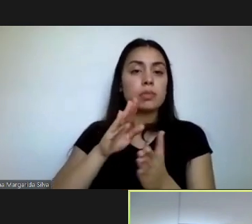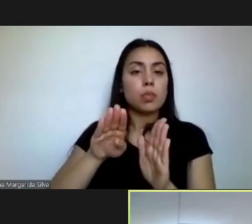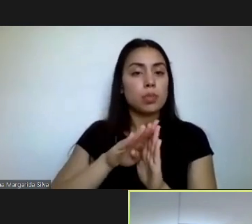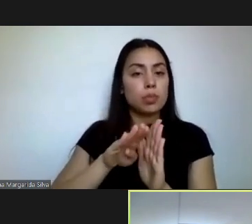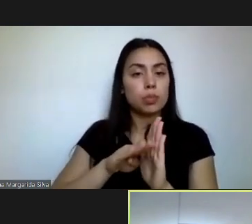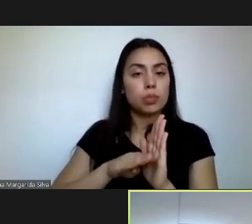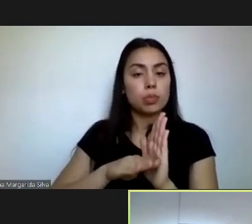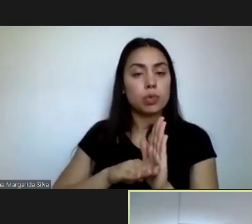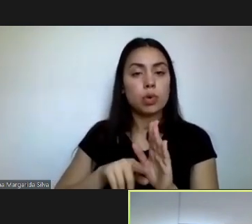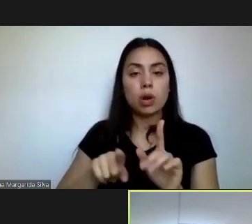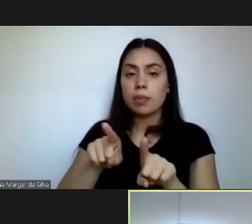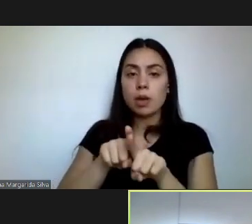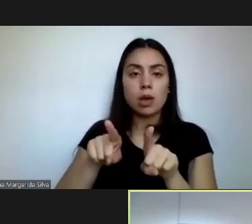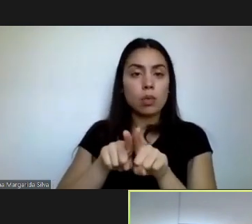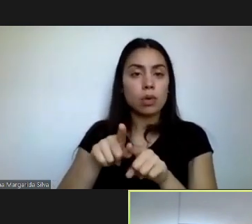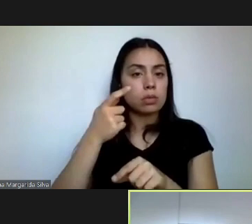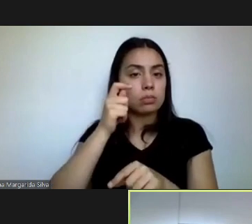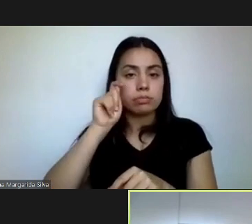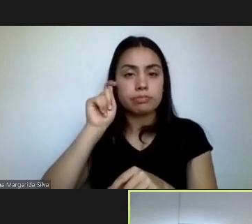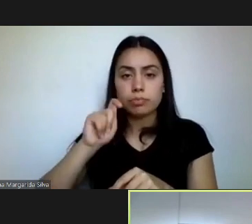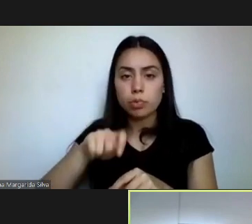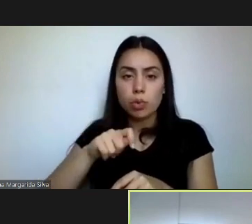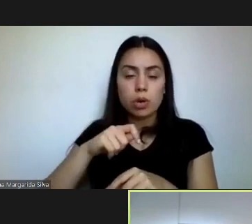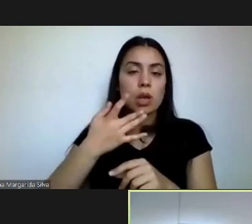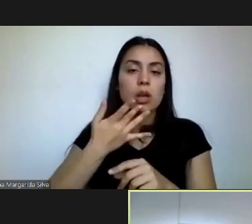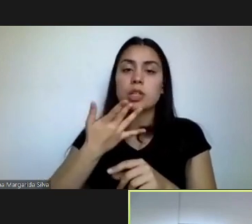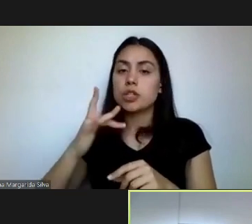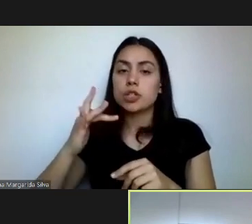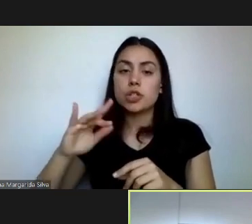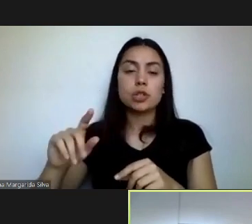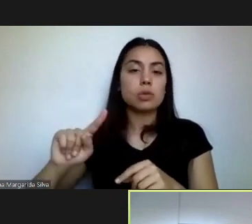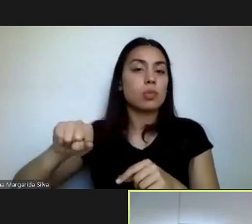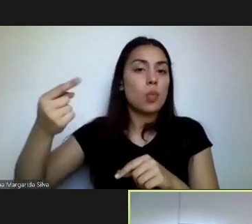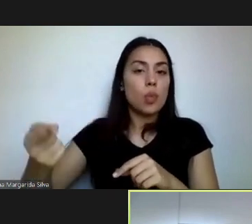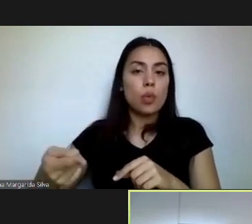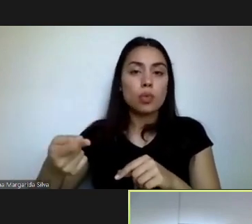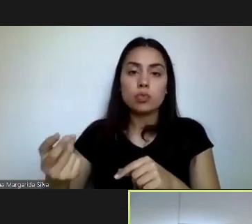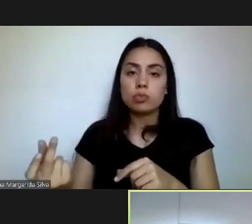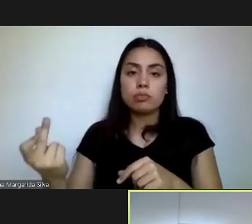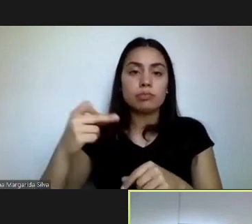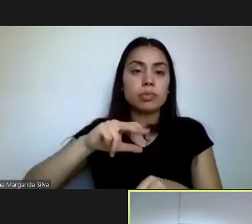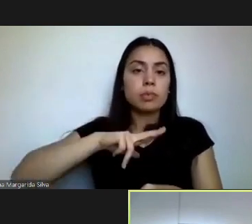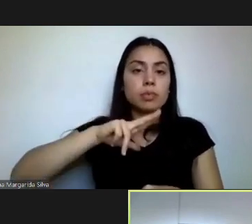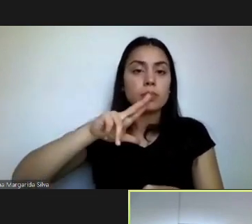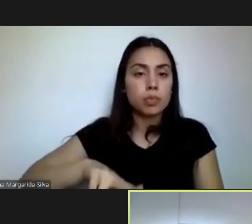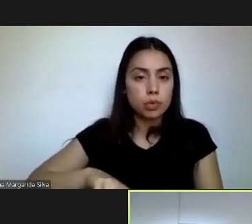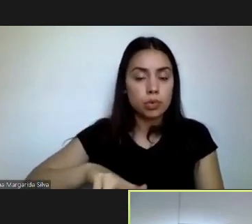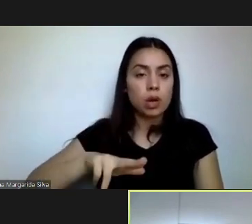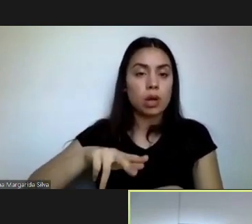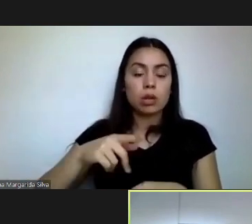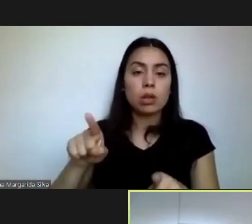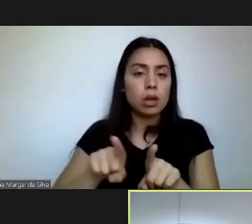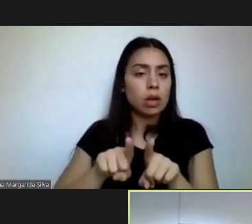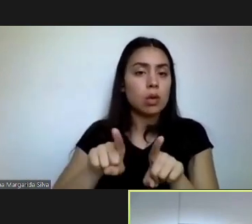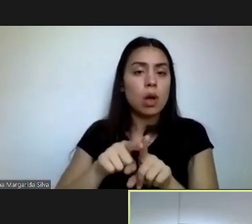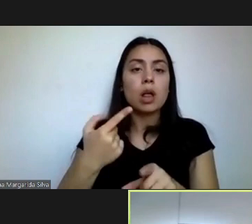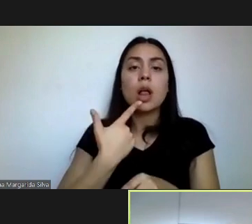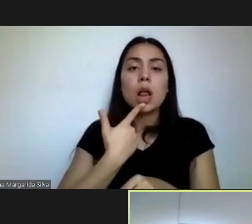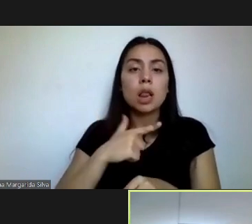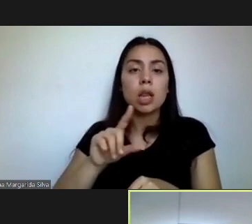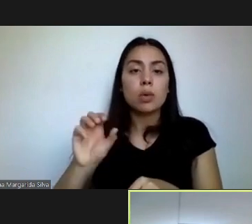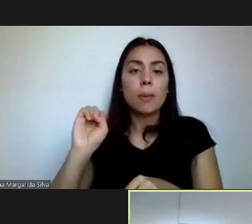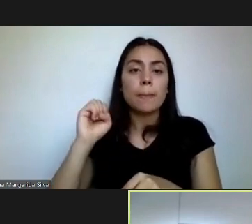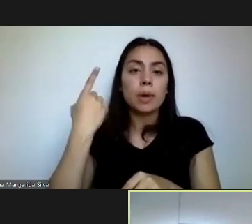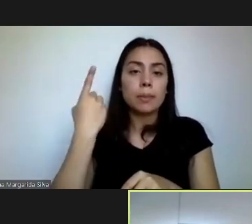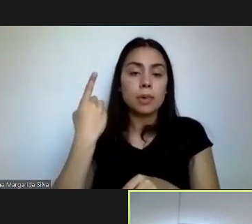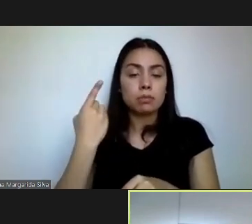os falantes de outras línguas que entram em Portugal. Tem exatamente o português de língua não materna, a integração no currículo e uma